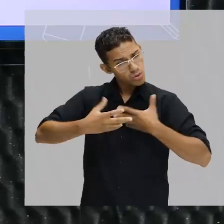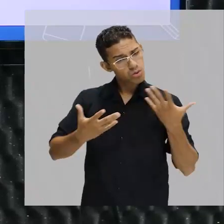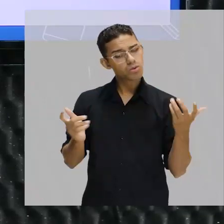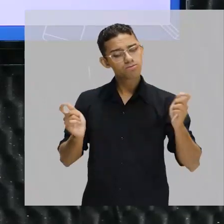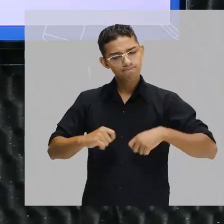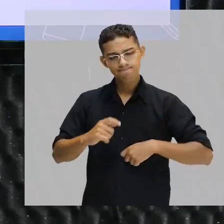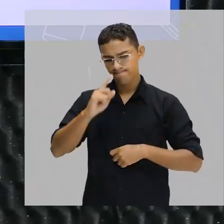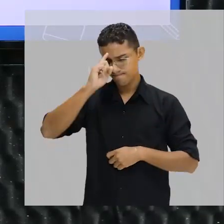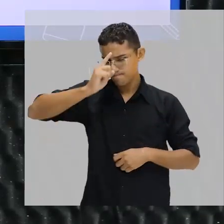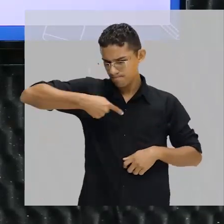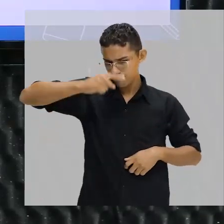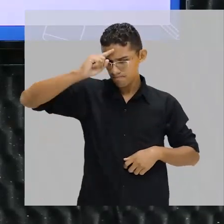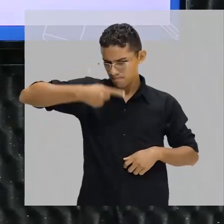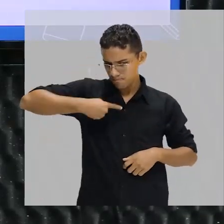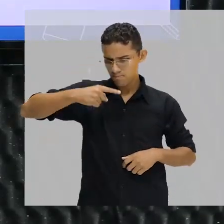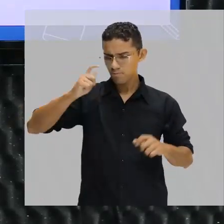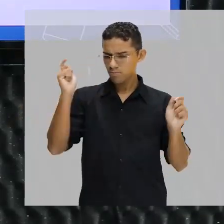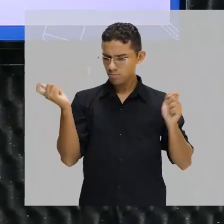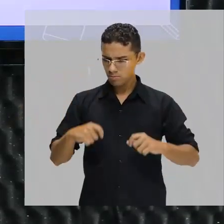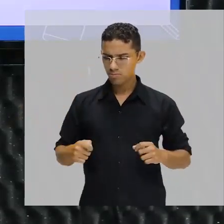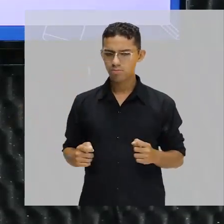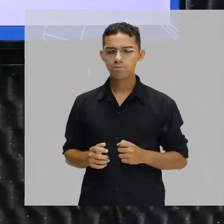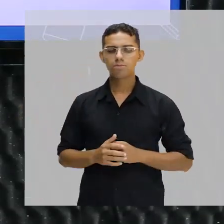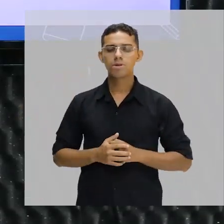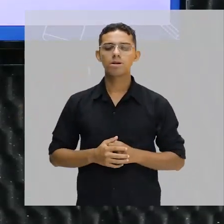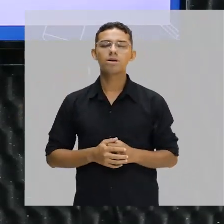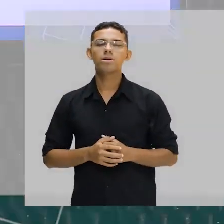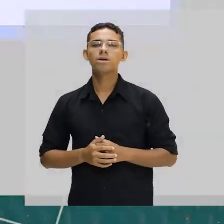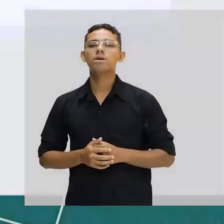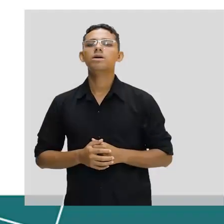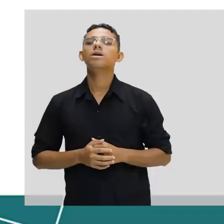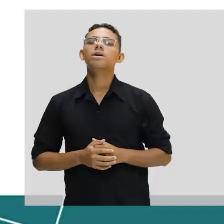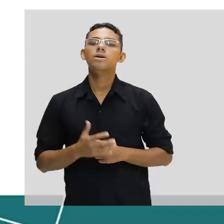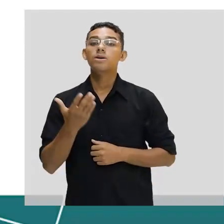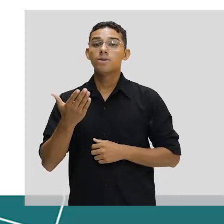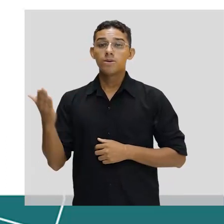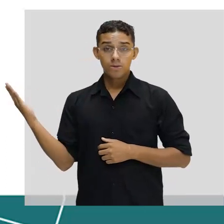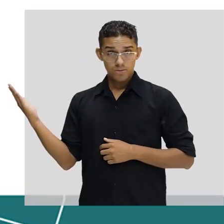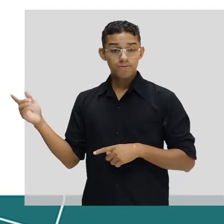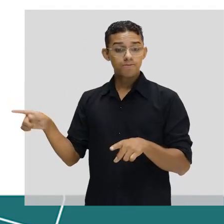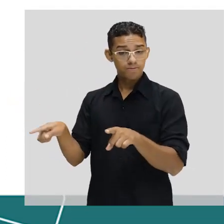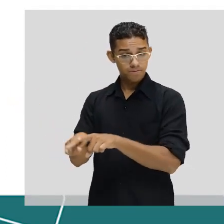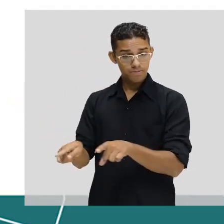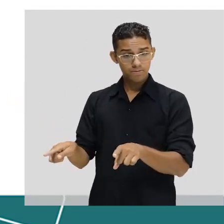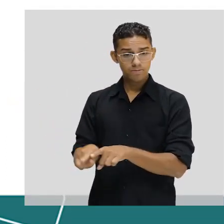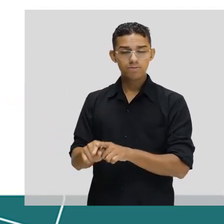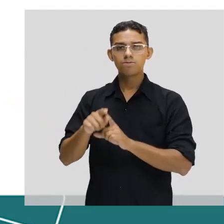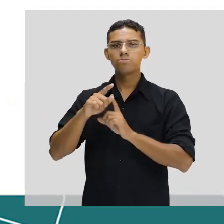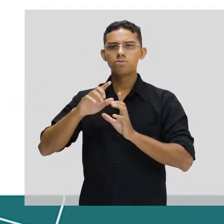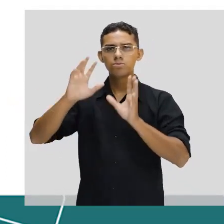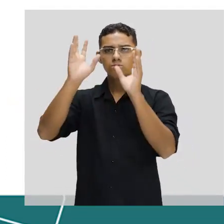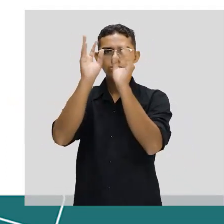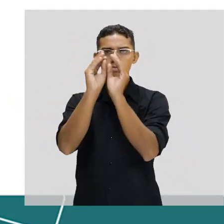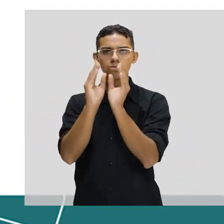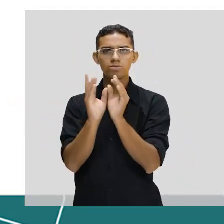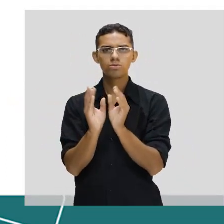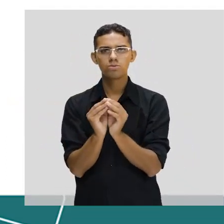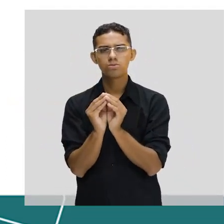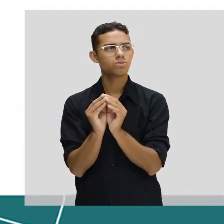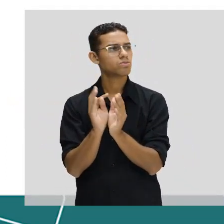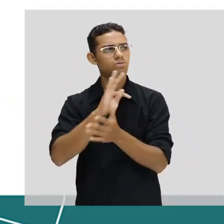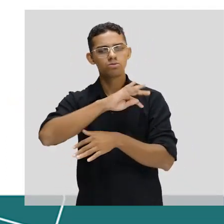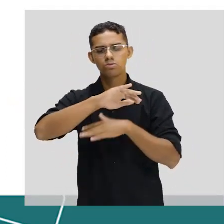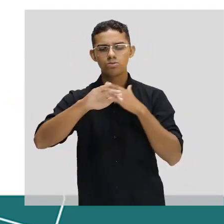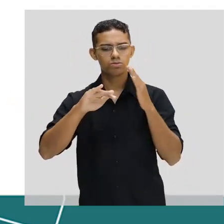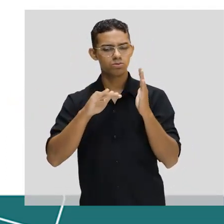orientações, ele vai dando ordens a você. E aqui, um resumo de todos esses